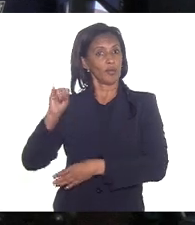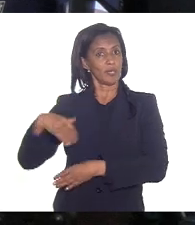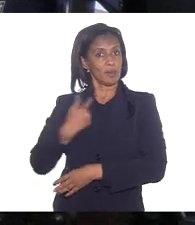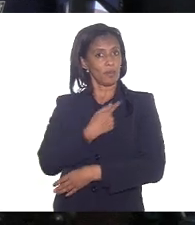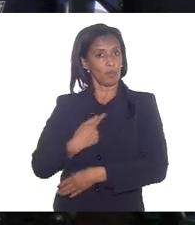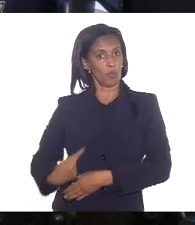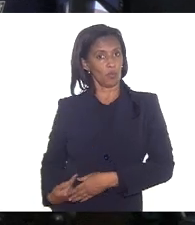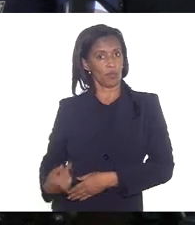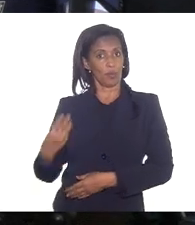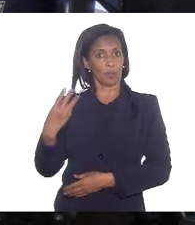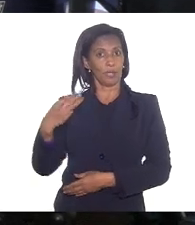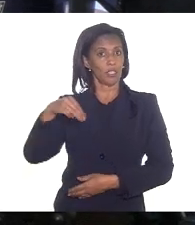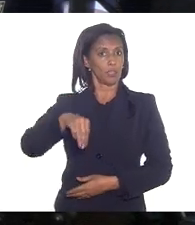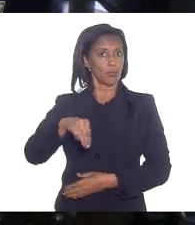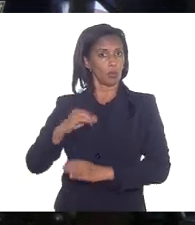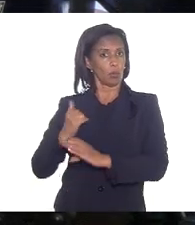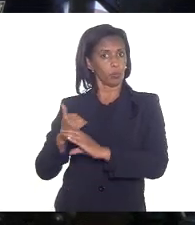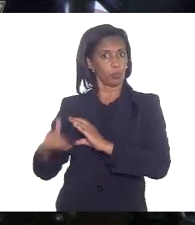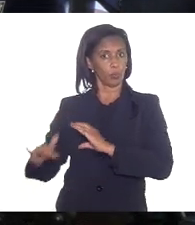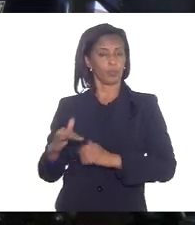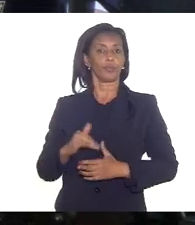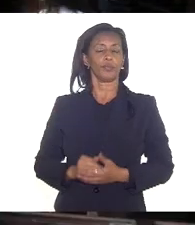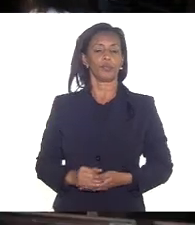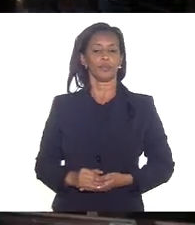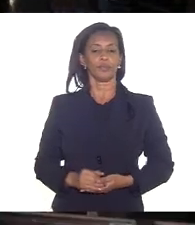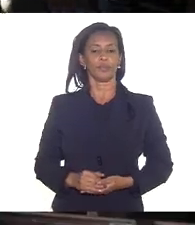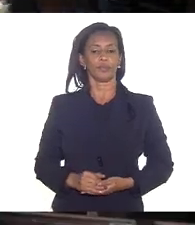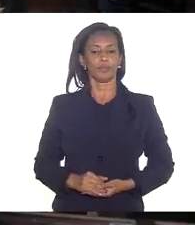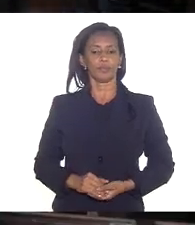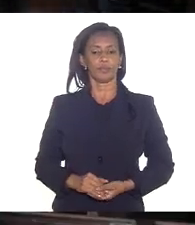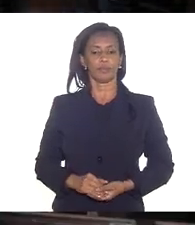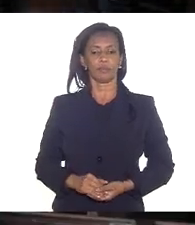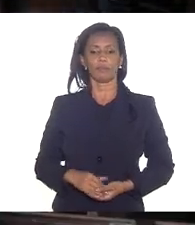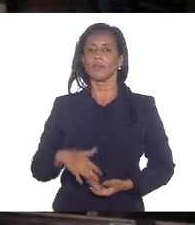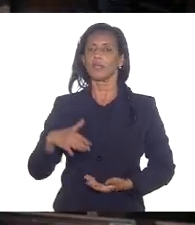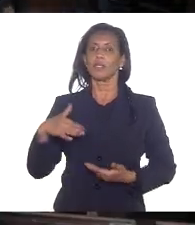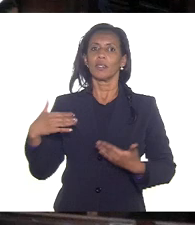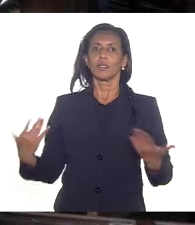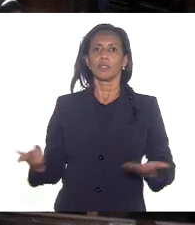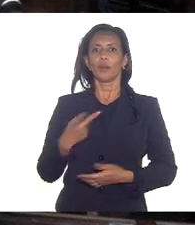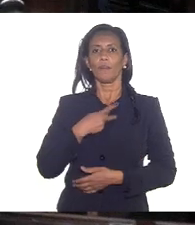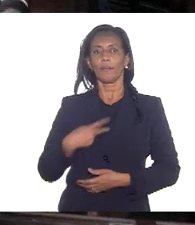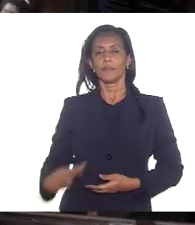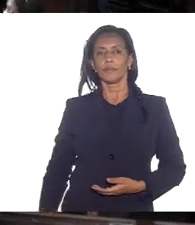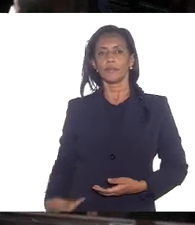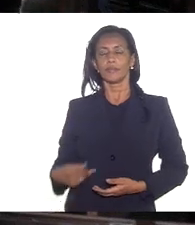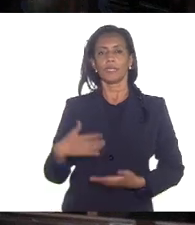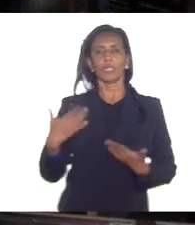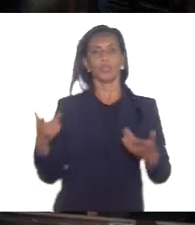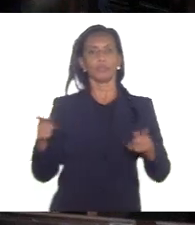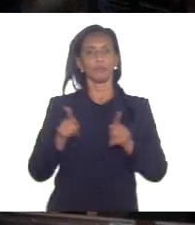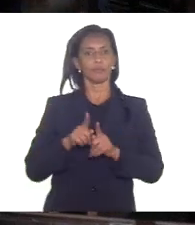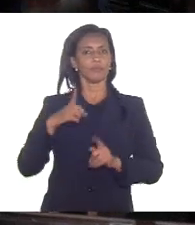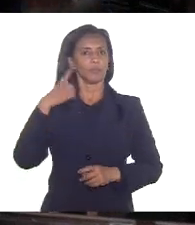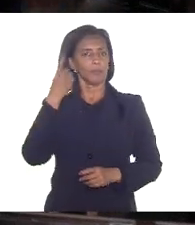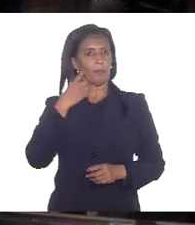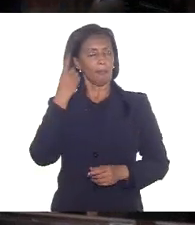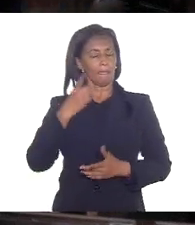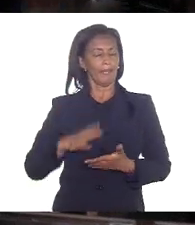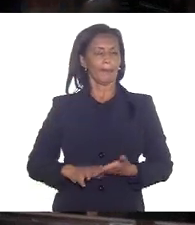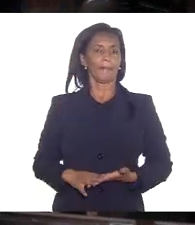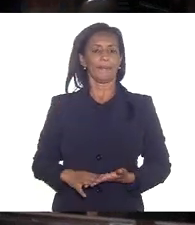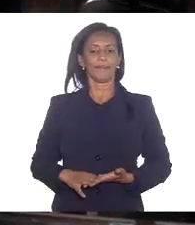vento três minutos para encaminhamento de bancada a o senhor presidente senhoras deputadas e senhores